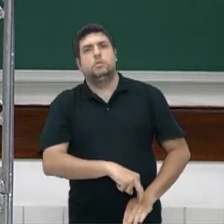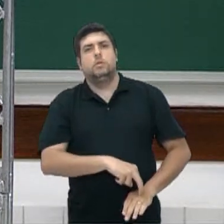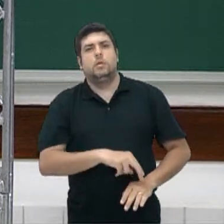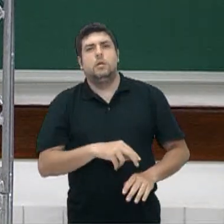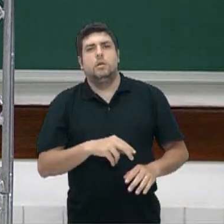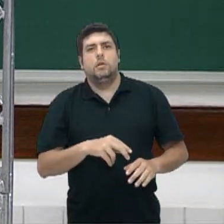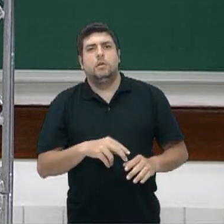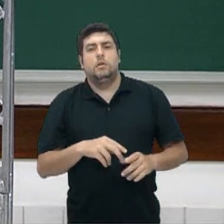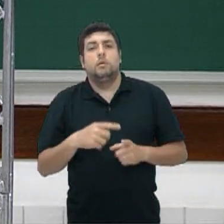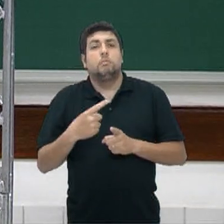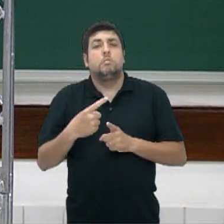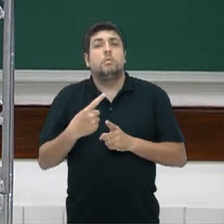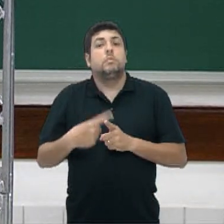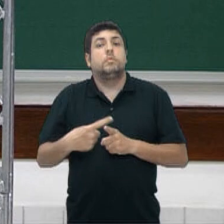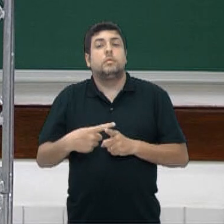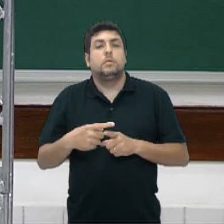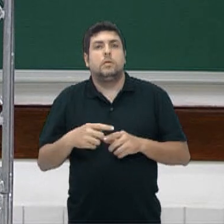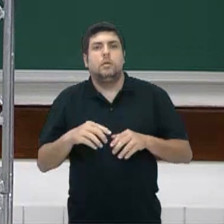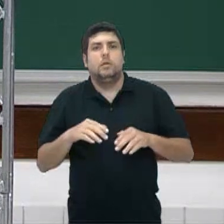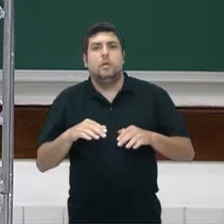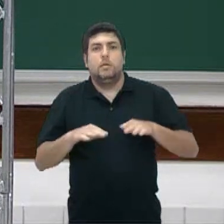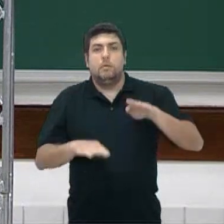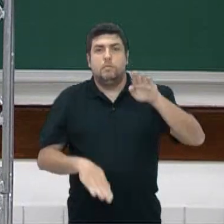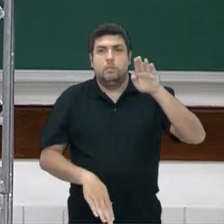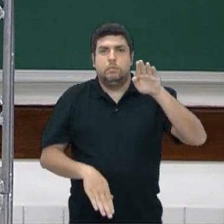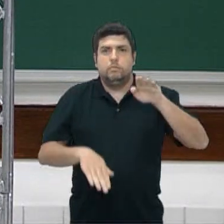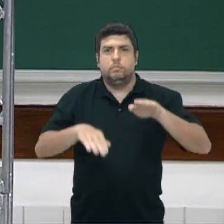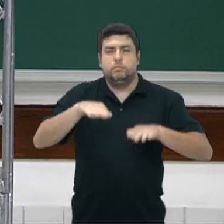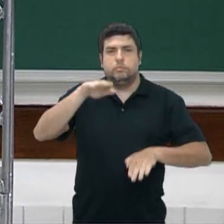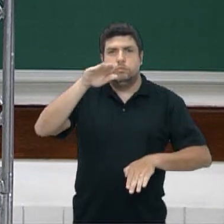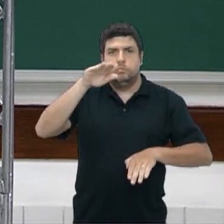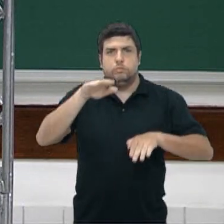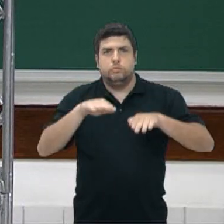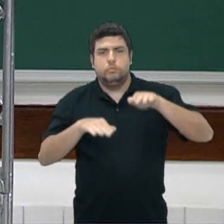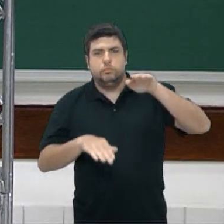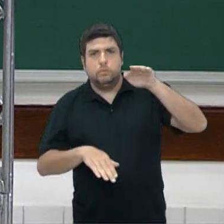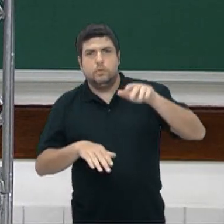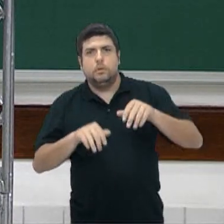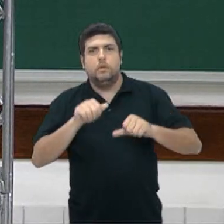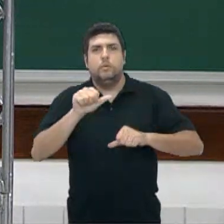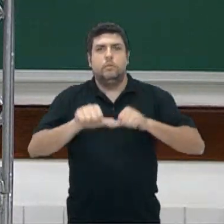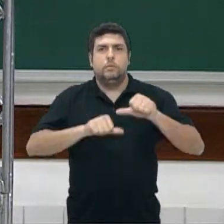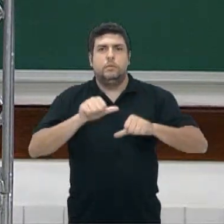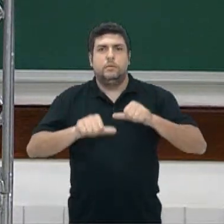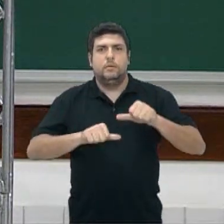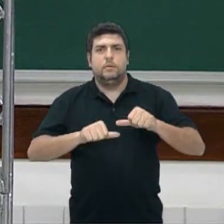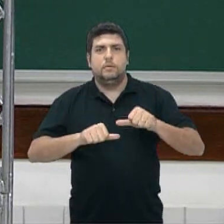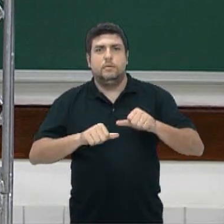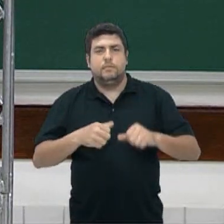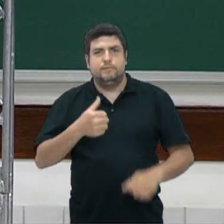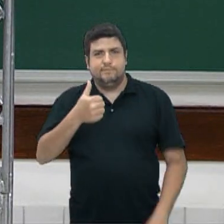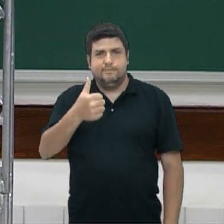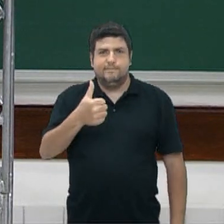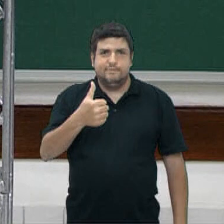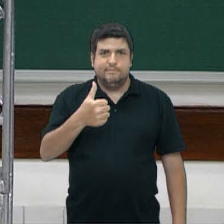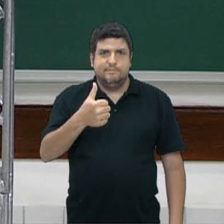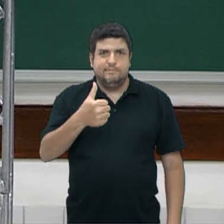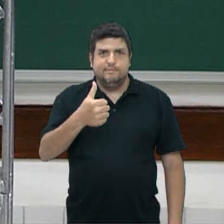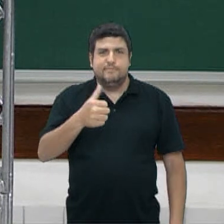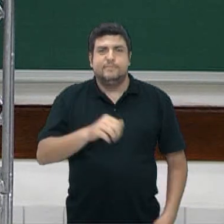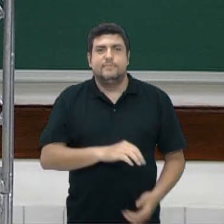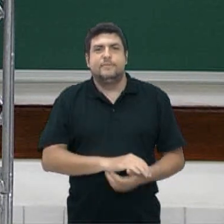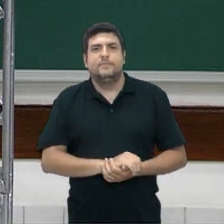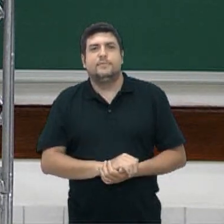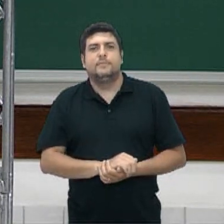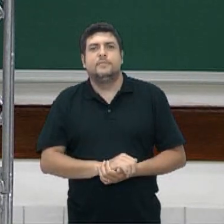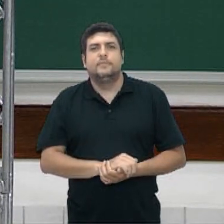que isso? Porque você está causando variação na quantidade de movimento. Beleza, gente? Não está em situação